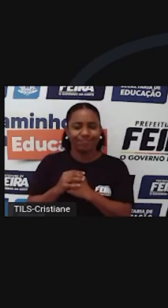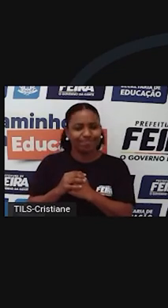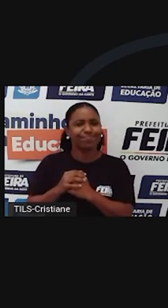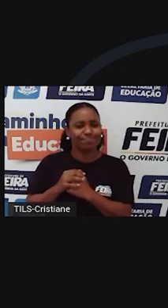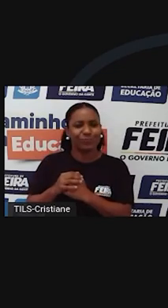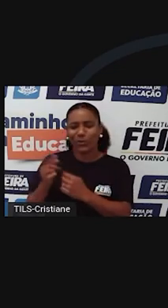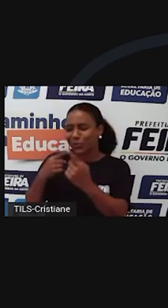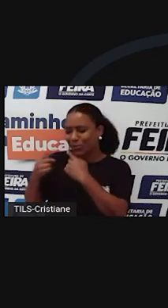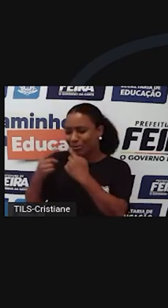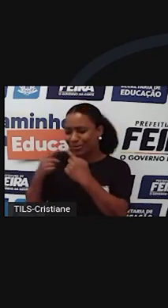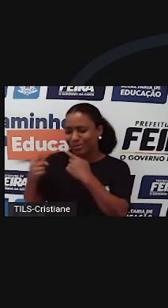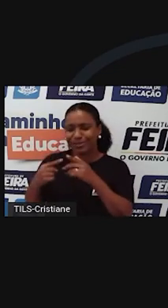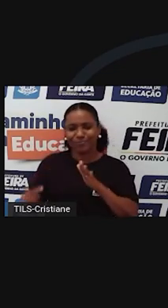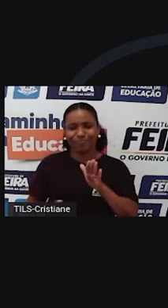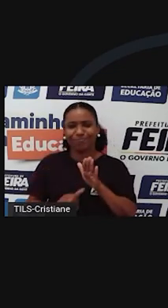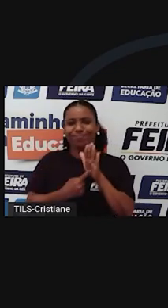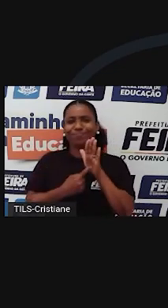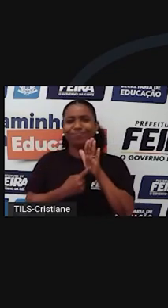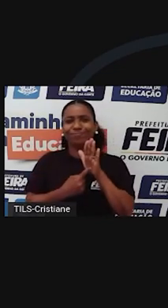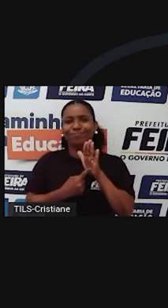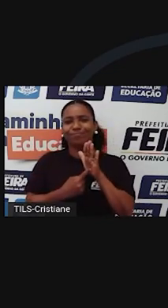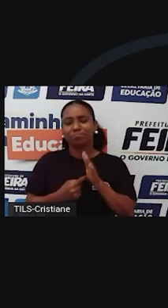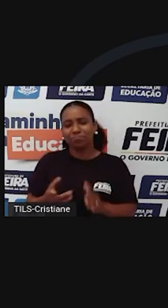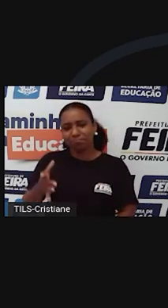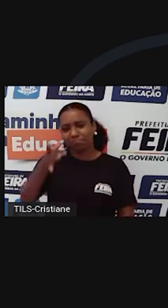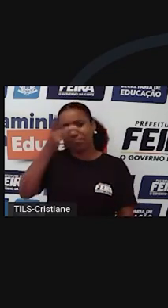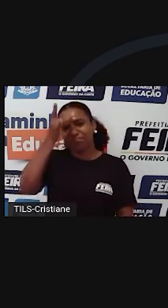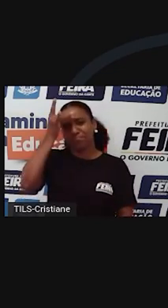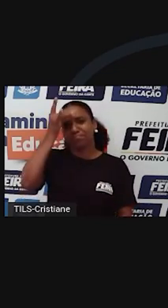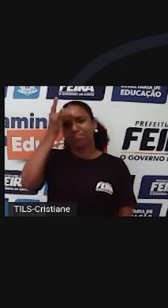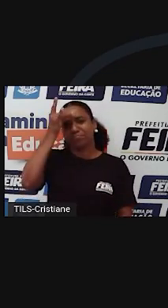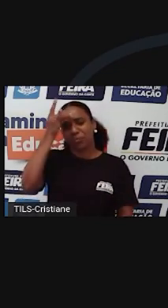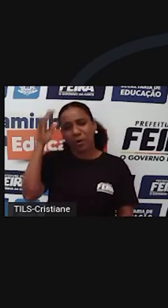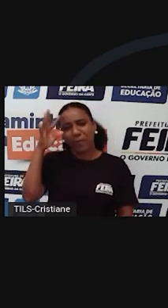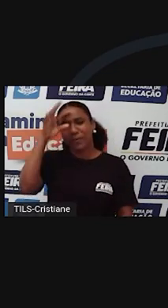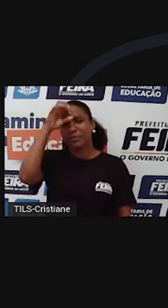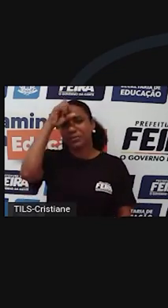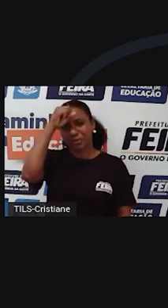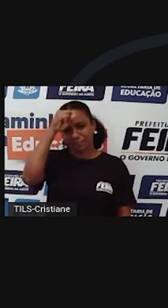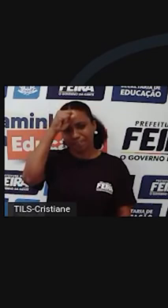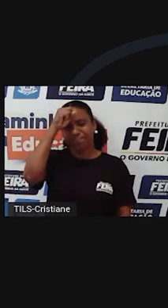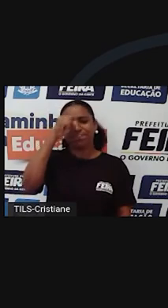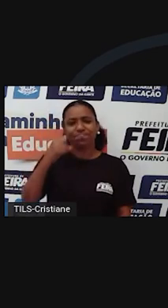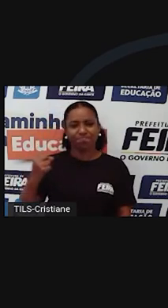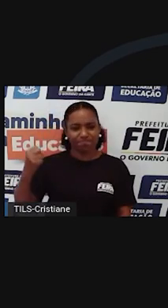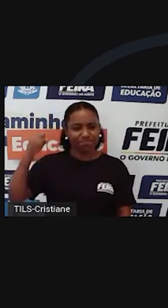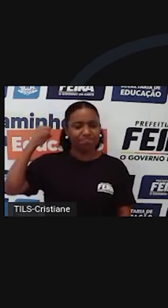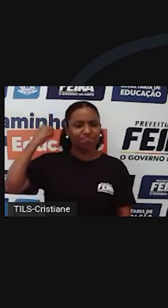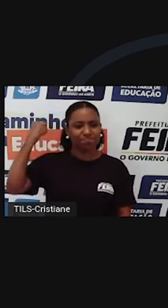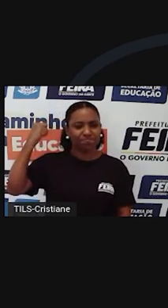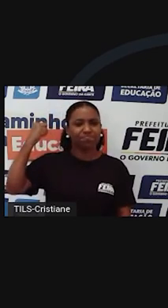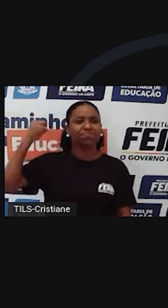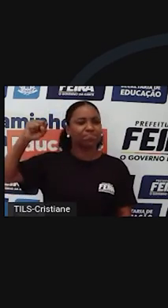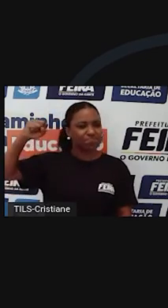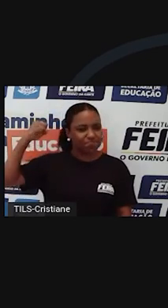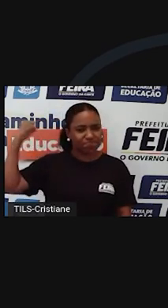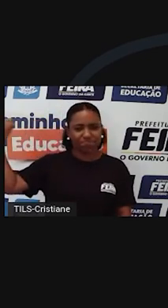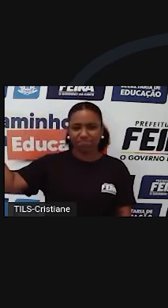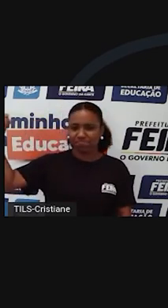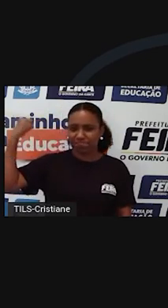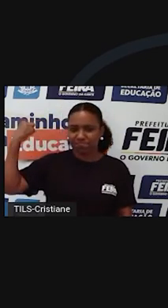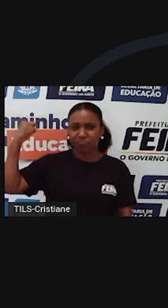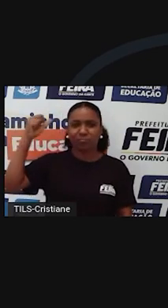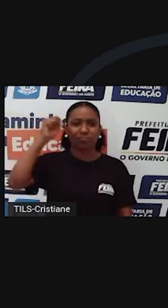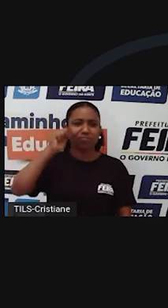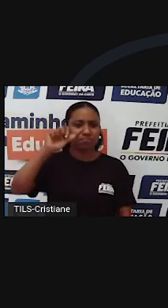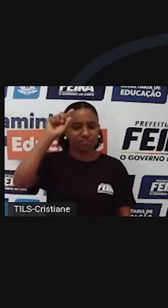marcou muito, porque naquele dia eu tive uma aula de empoderamento. Uma aula de empoderamento da mulher negra.